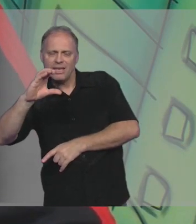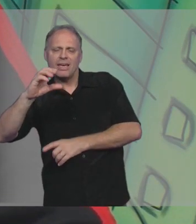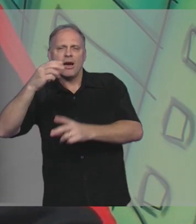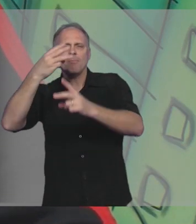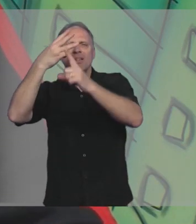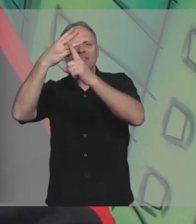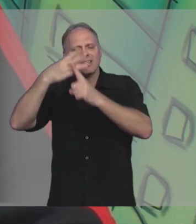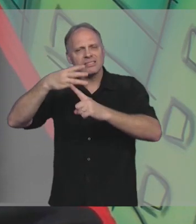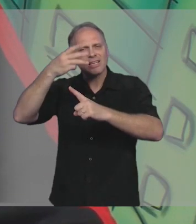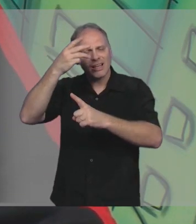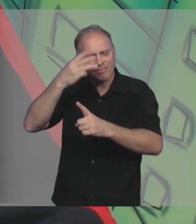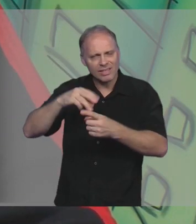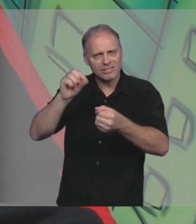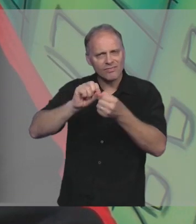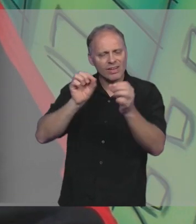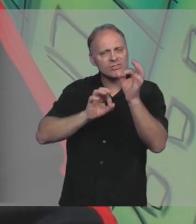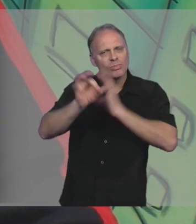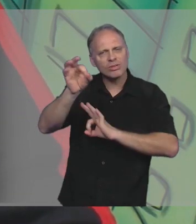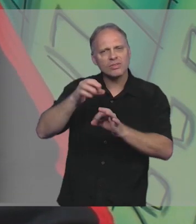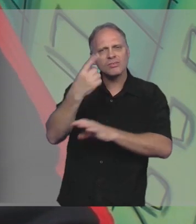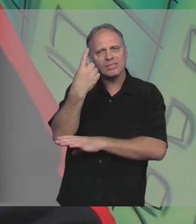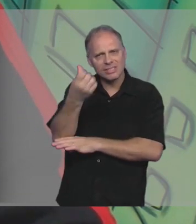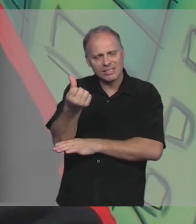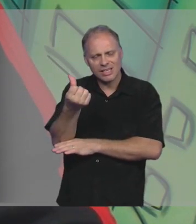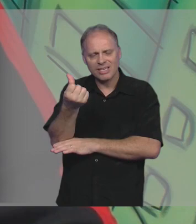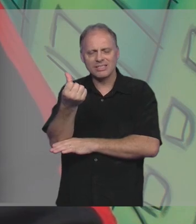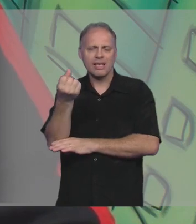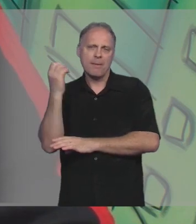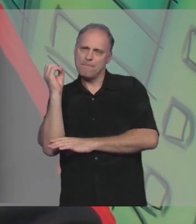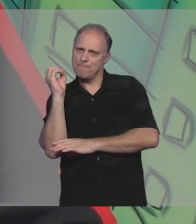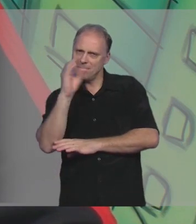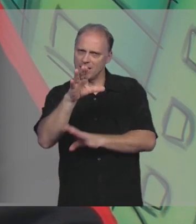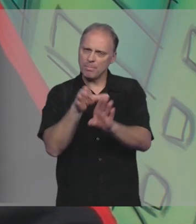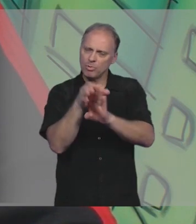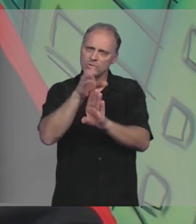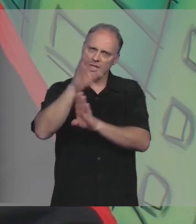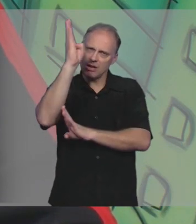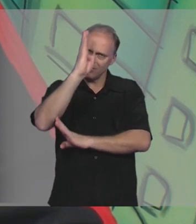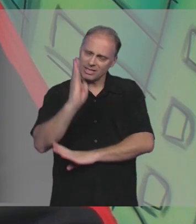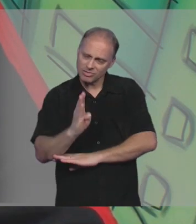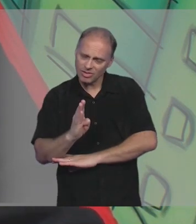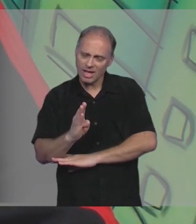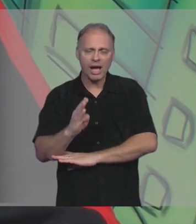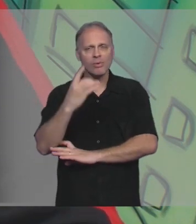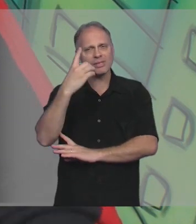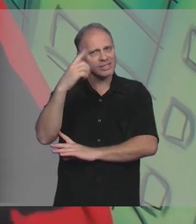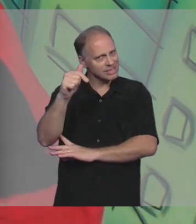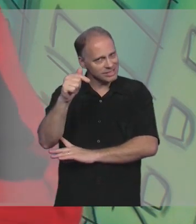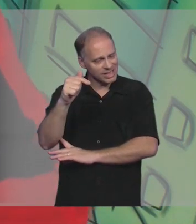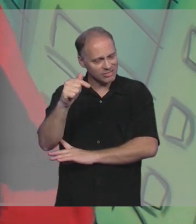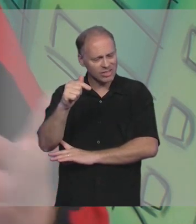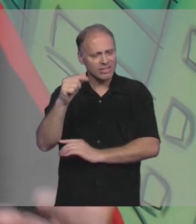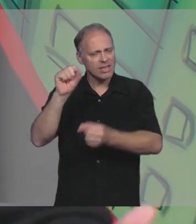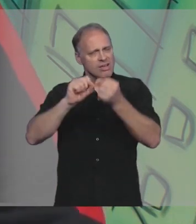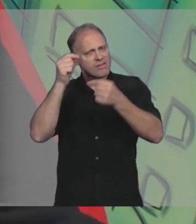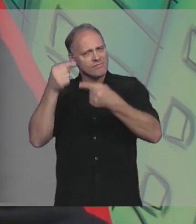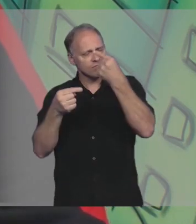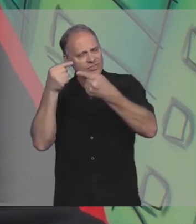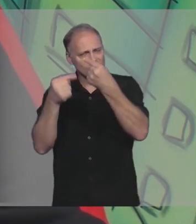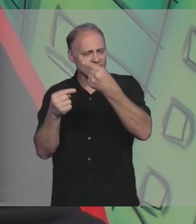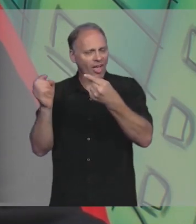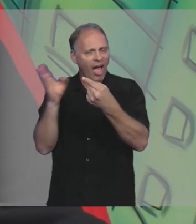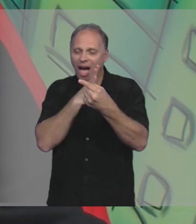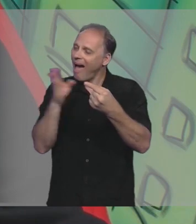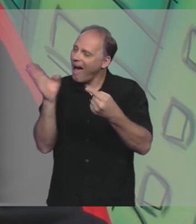versão de BNCC em 2016, manda para o Conselho Nacional em 2017, que faz uma discussão